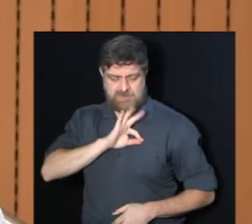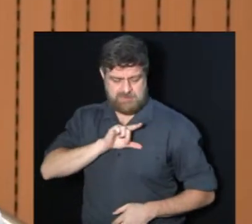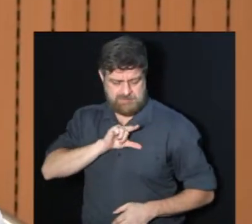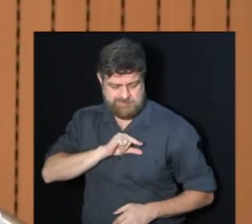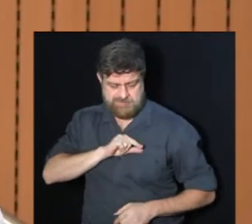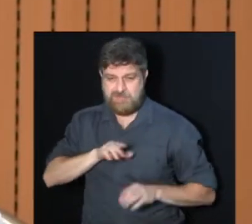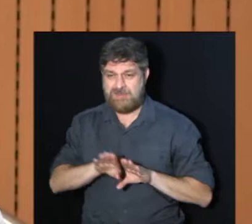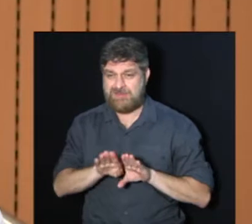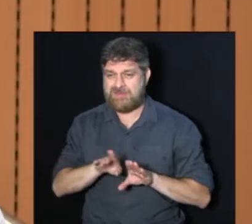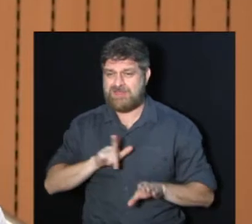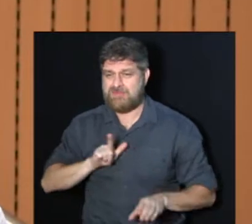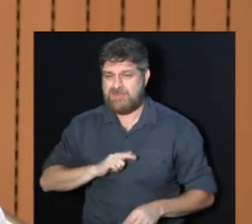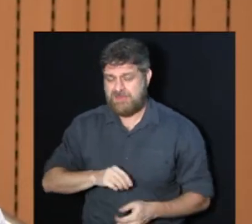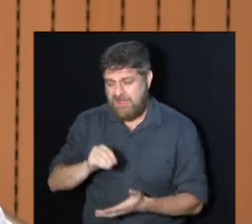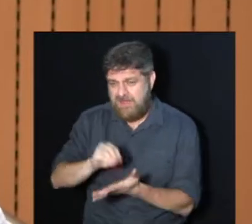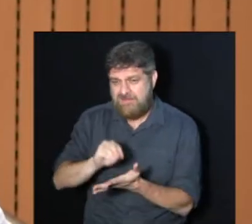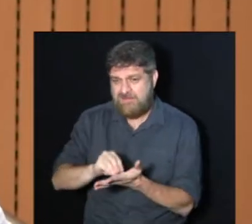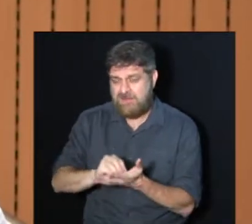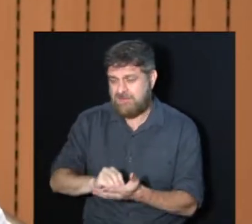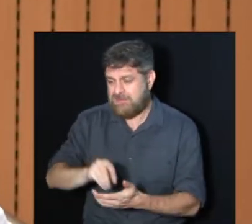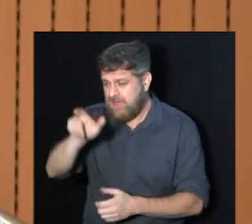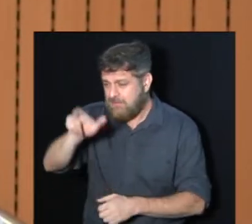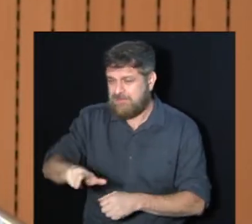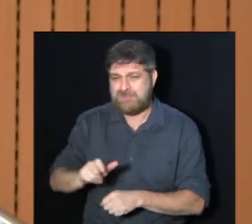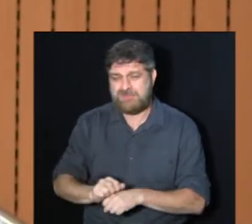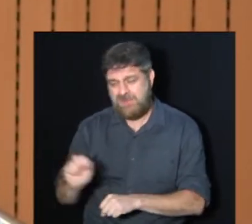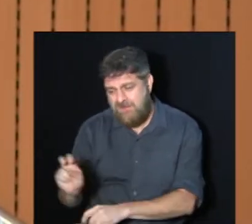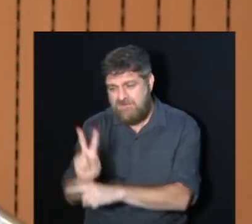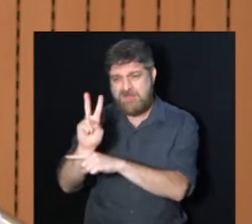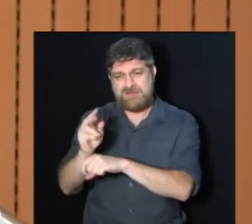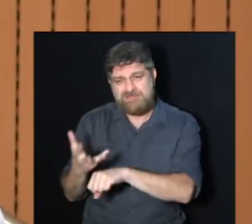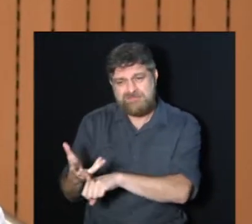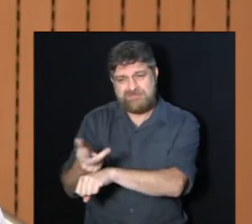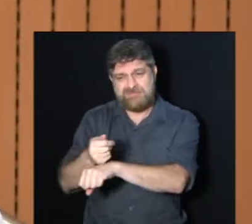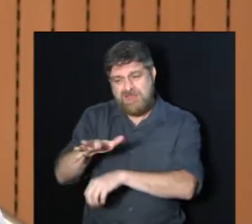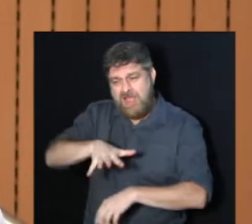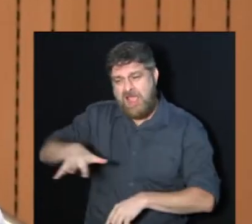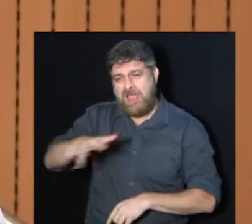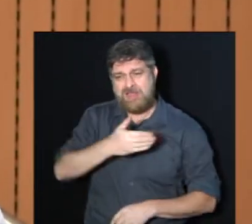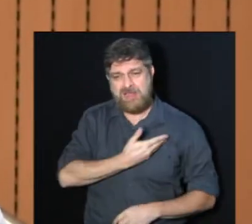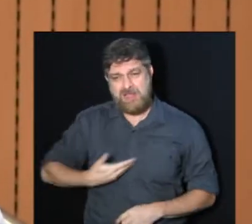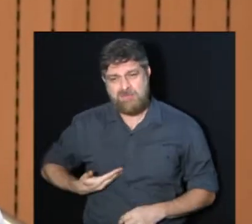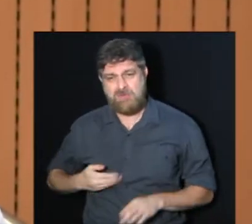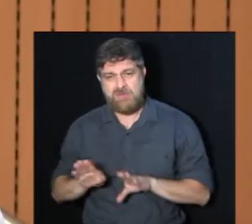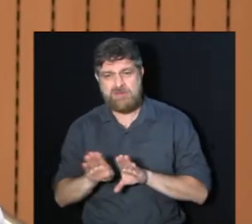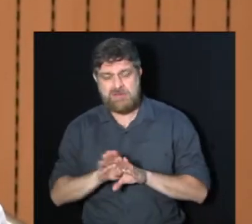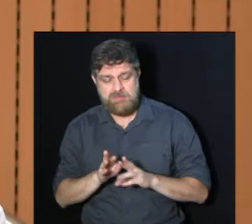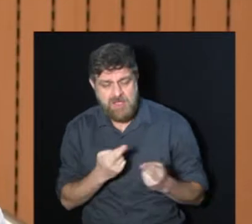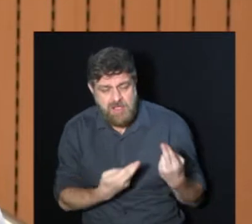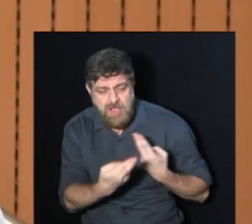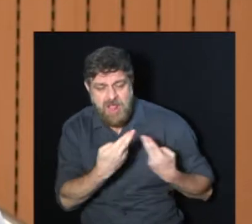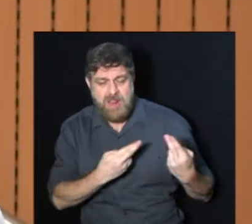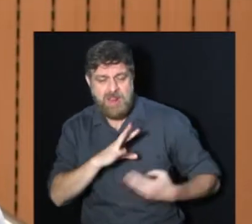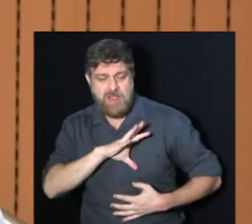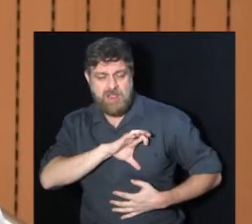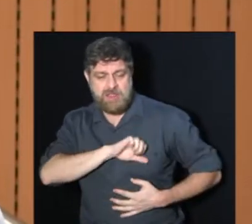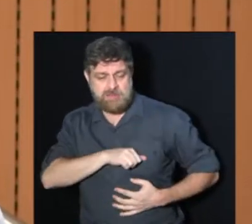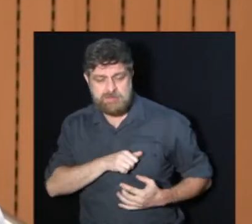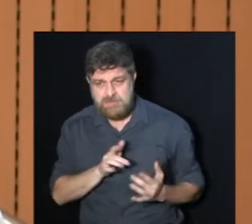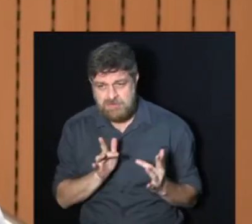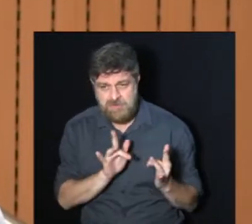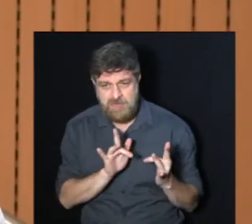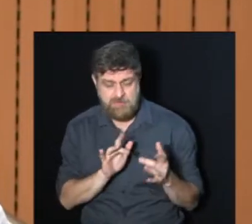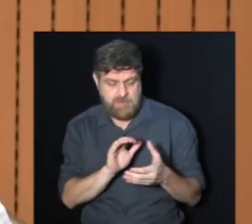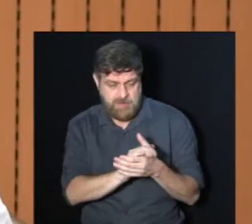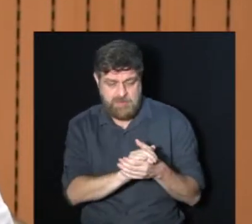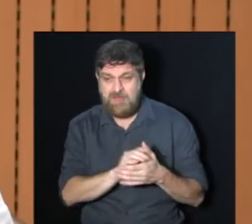e o não reconhecimento de suas habilidades, no meio público, nas relações amorosas e afetivas, nas relações familiares e,